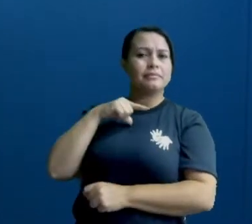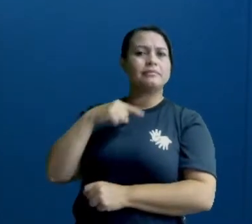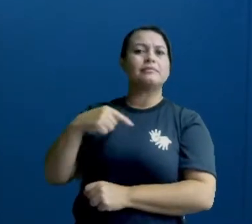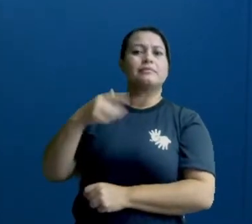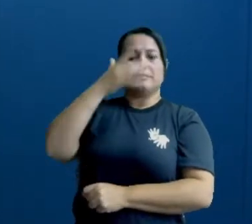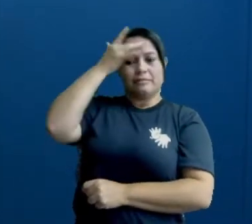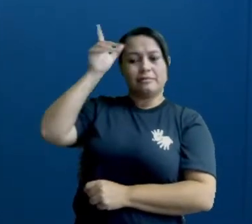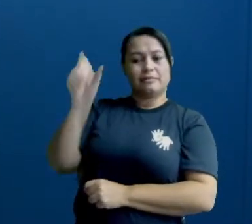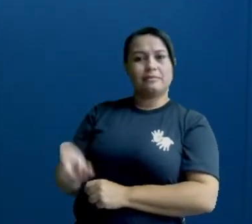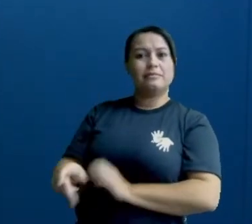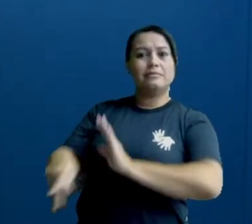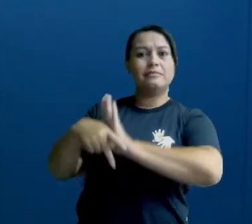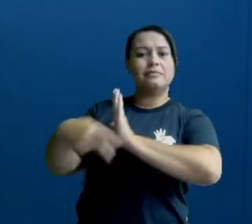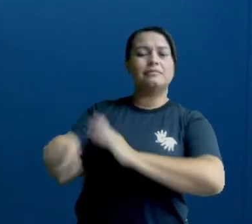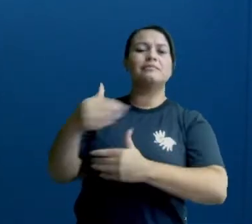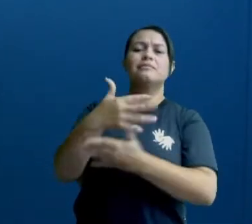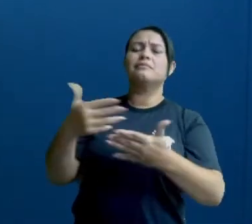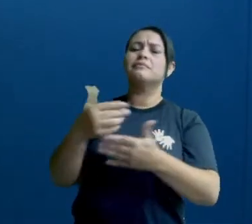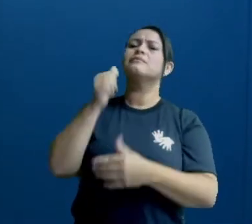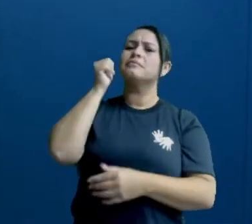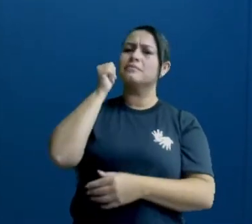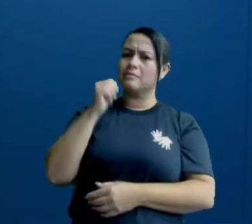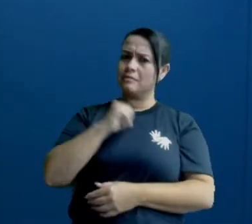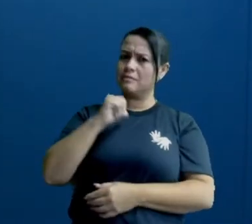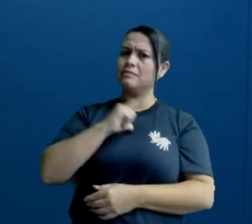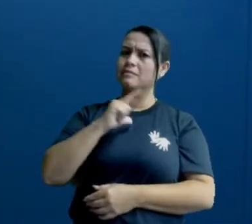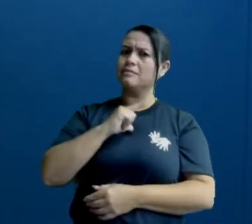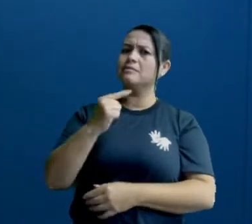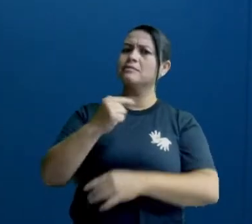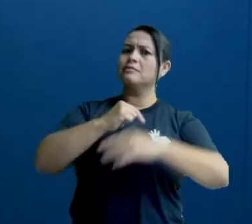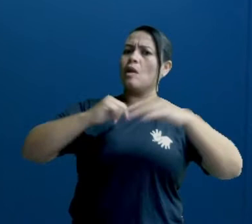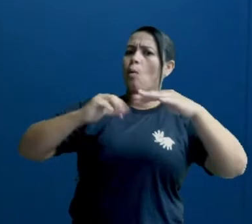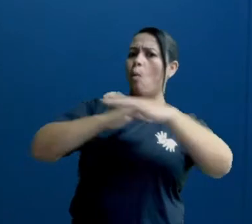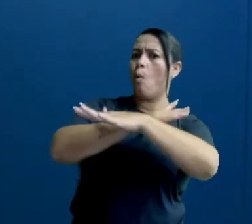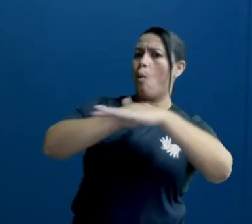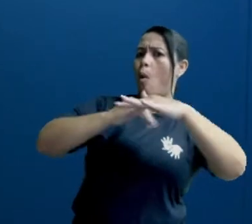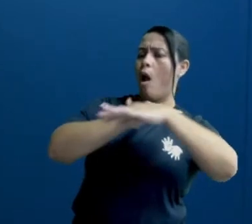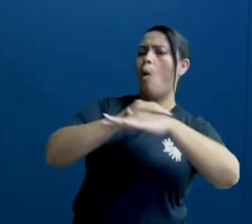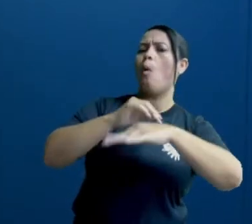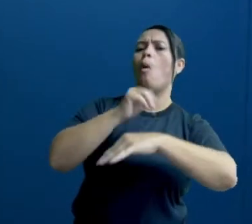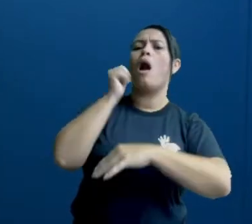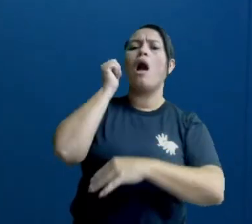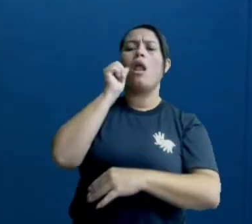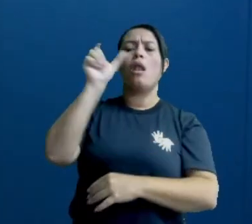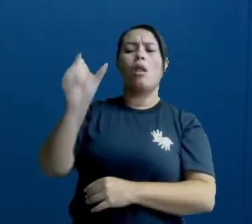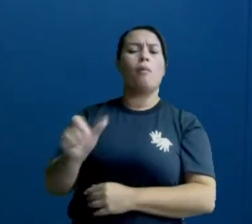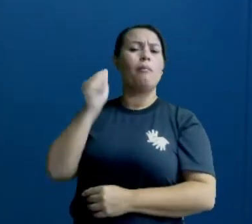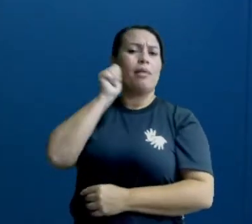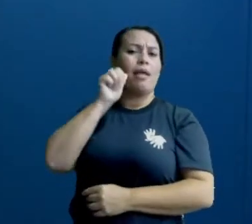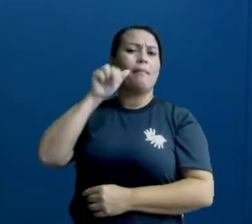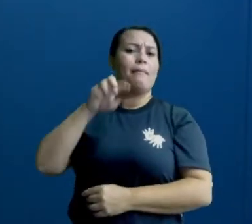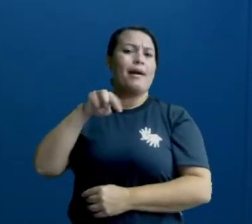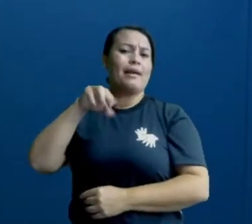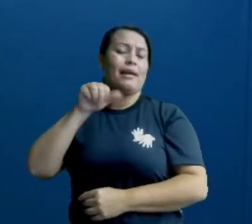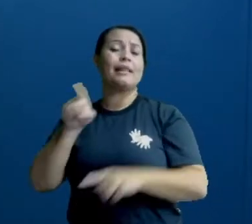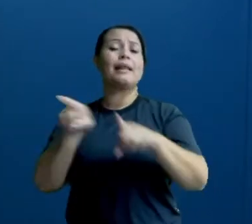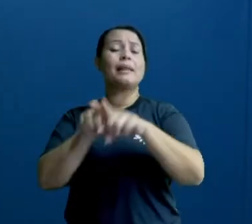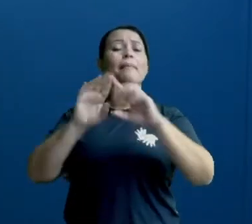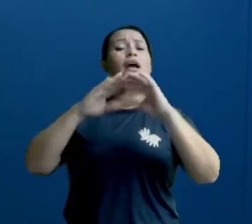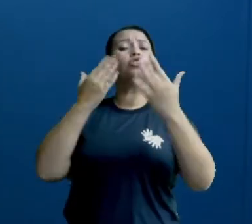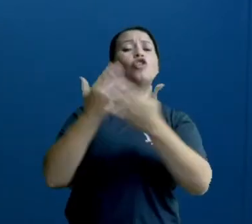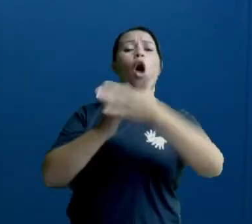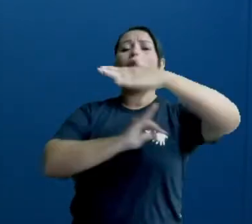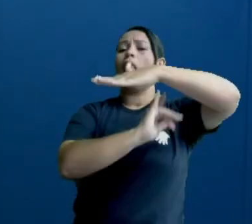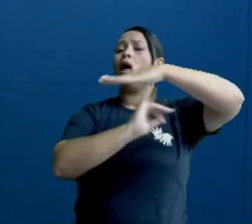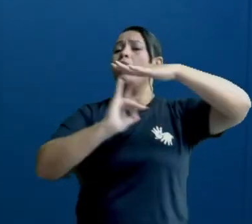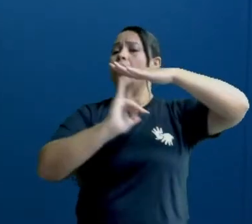nossa cidade. Uma avenida com o nome dela, né? A Avenida Mariana Malha, além do colégio, que também leva